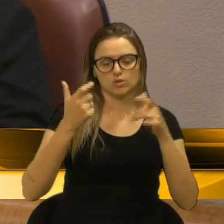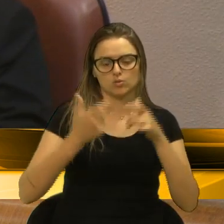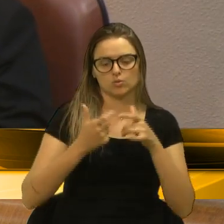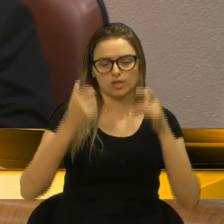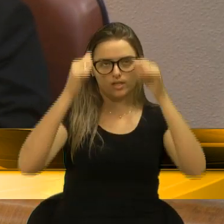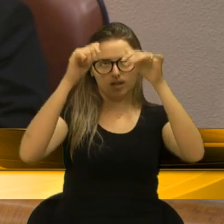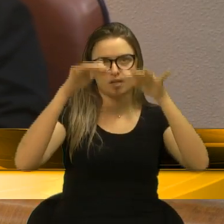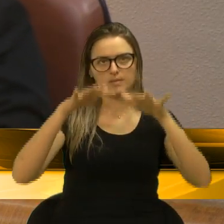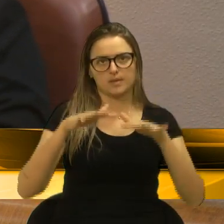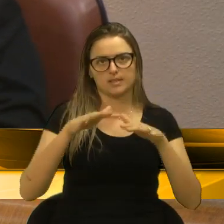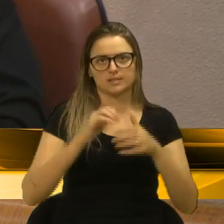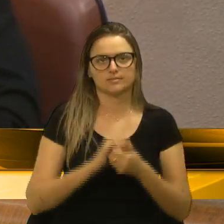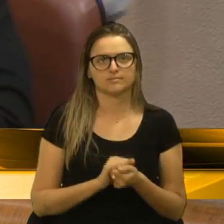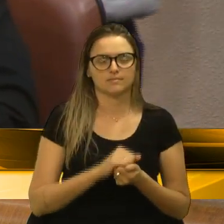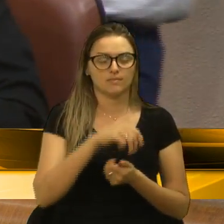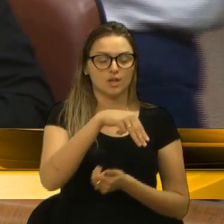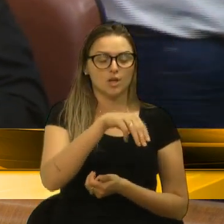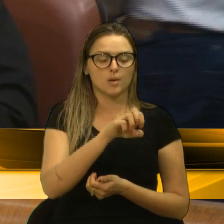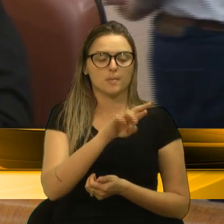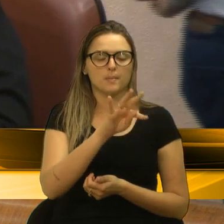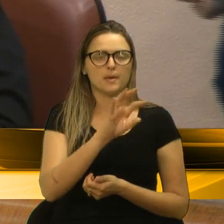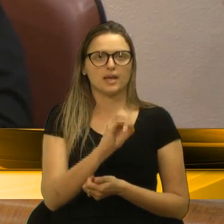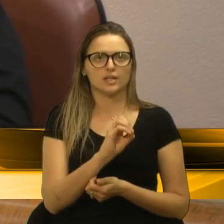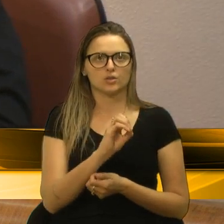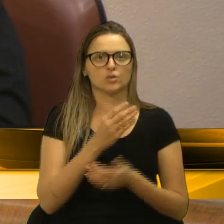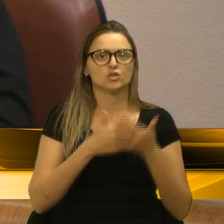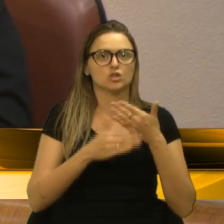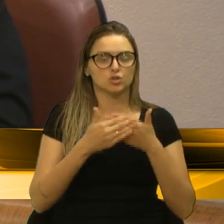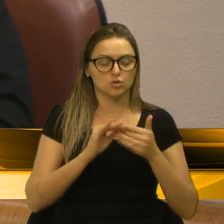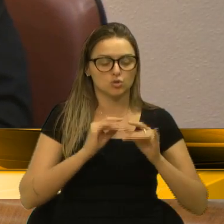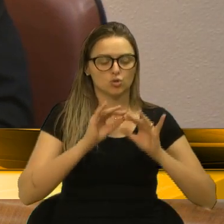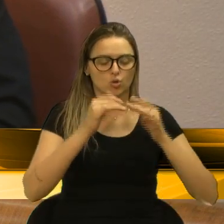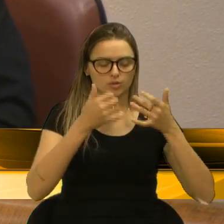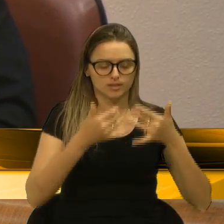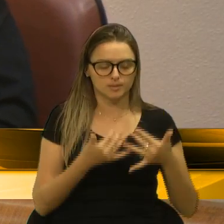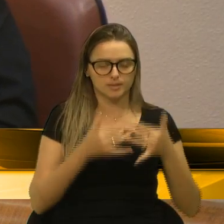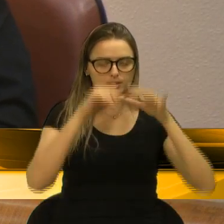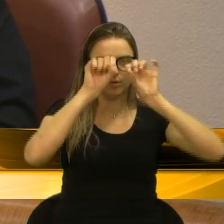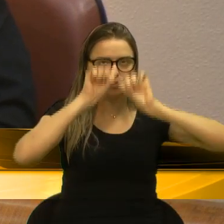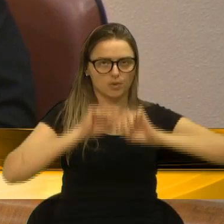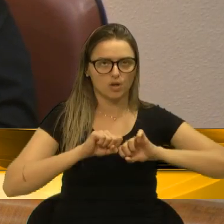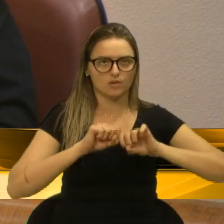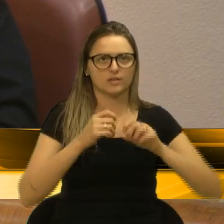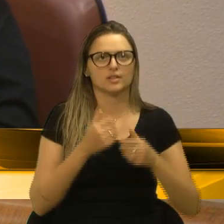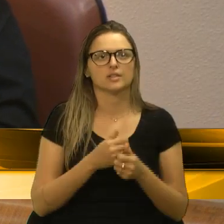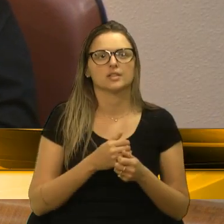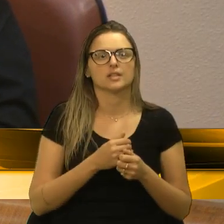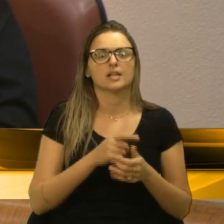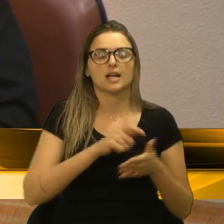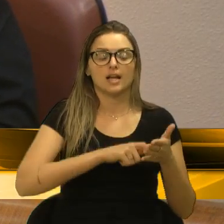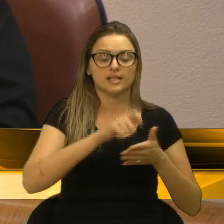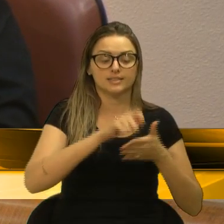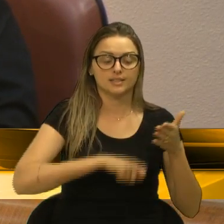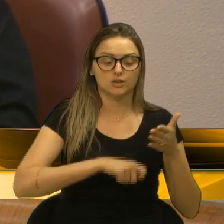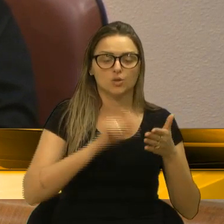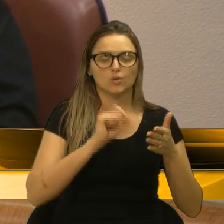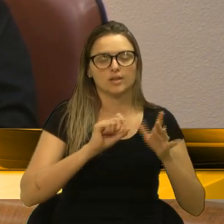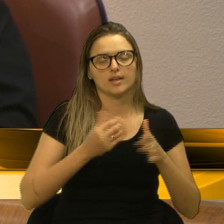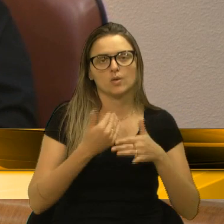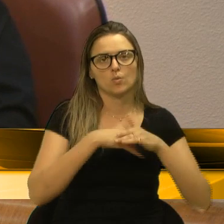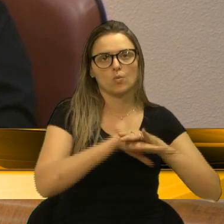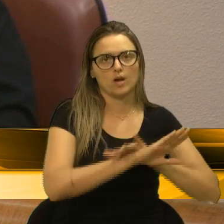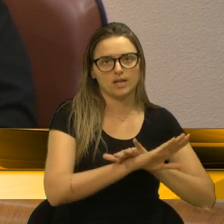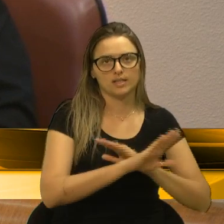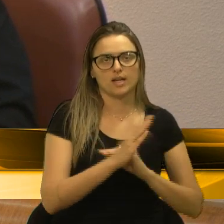Do mérito. Fim da colheita de provas. Em suas alegações finais, pugnou a defesa pelo arquivamento do